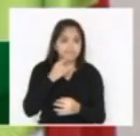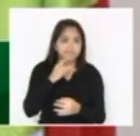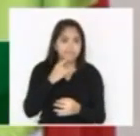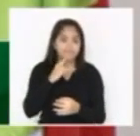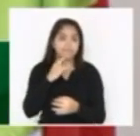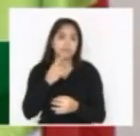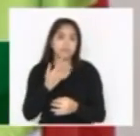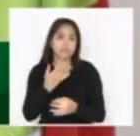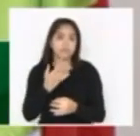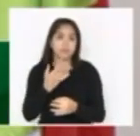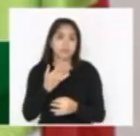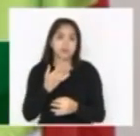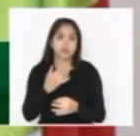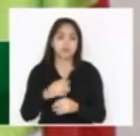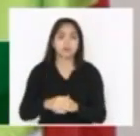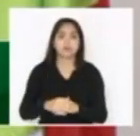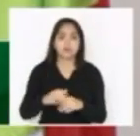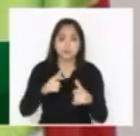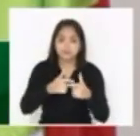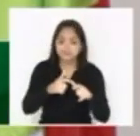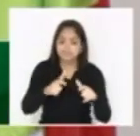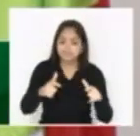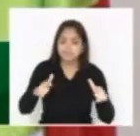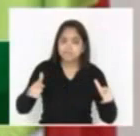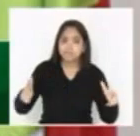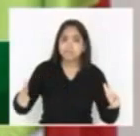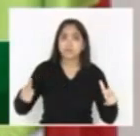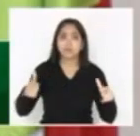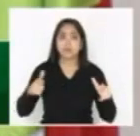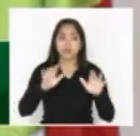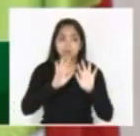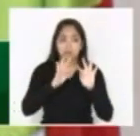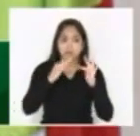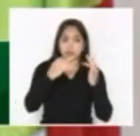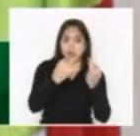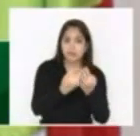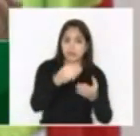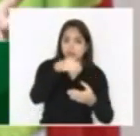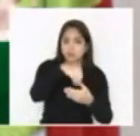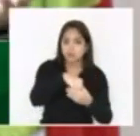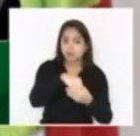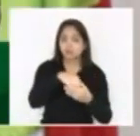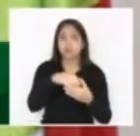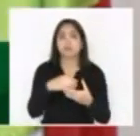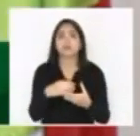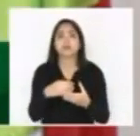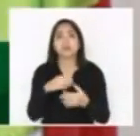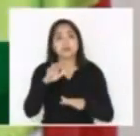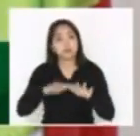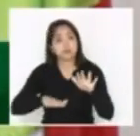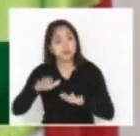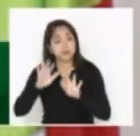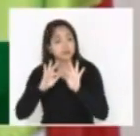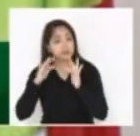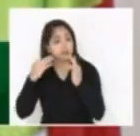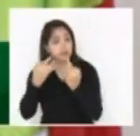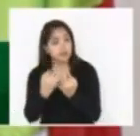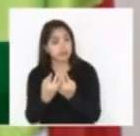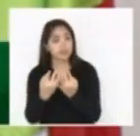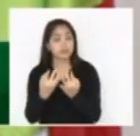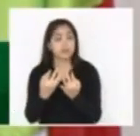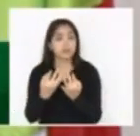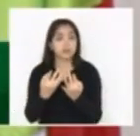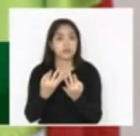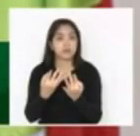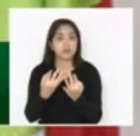droga que toma conta cada vez mais de nossas famílias. Talvez a própria família seja a